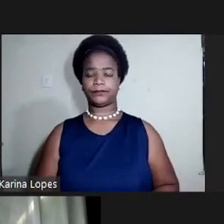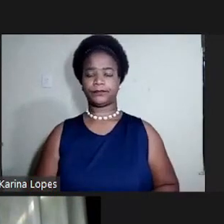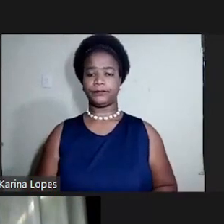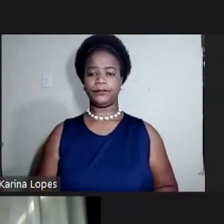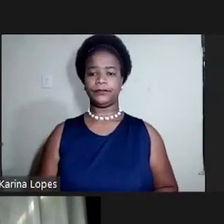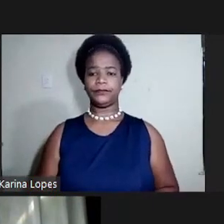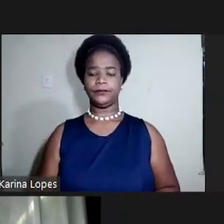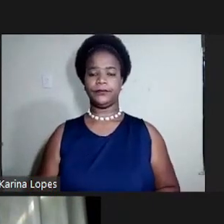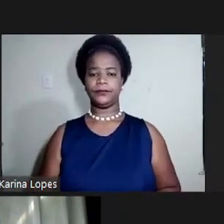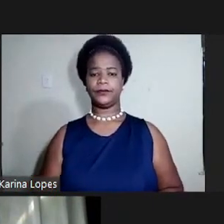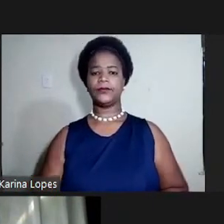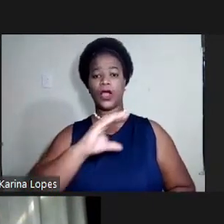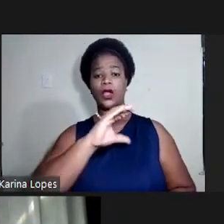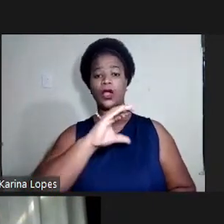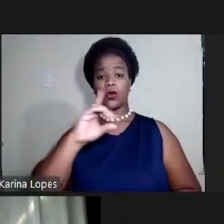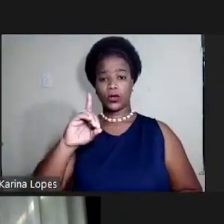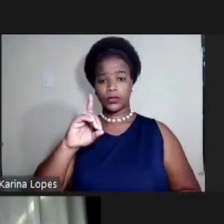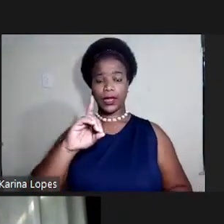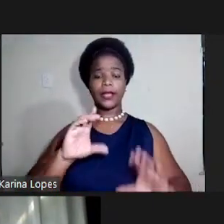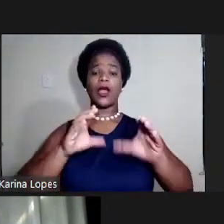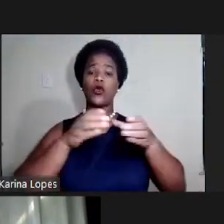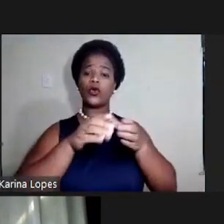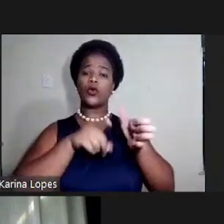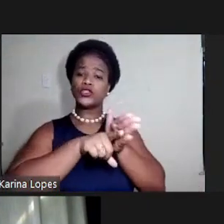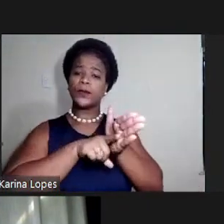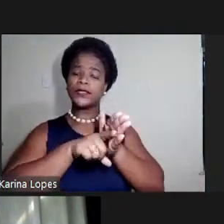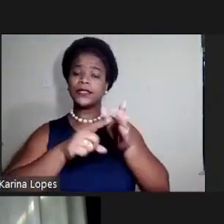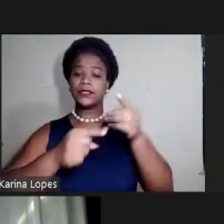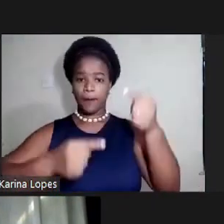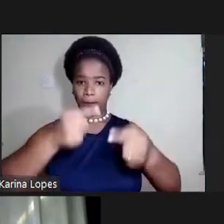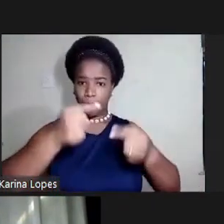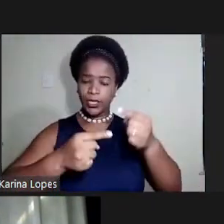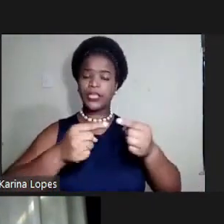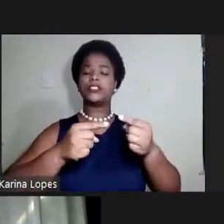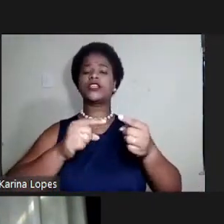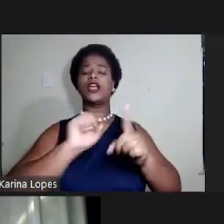Coordena o Grupo de Pesquisa Política e Sociologia da Educação.